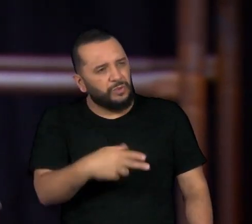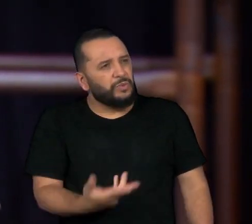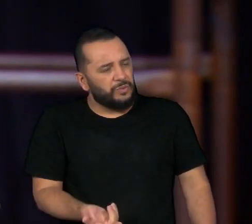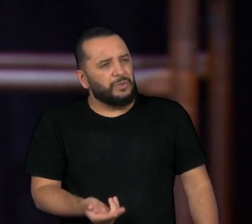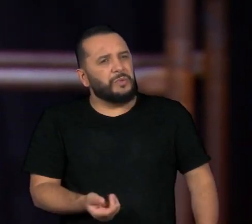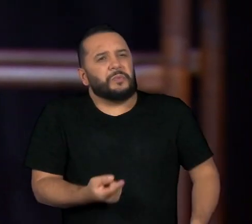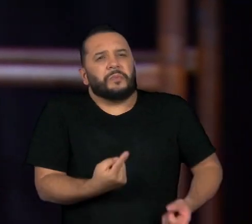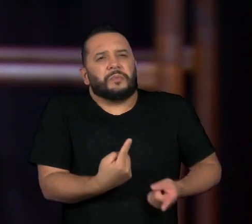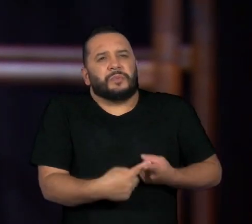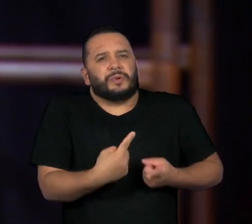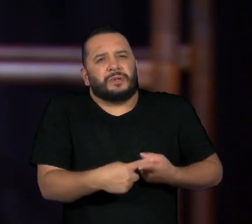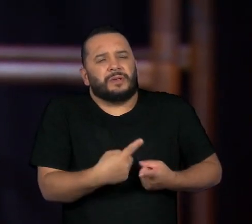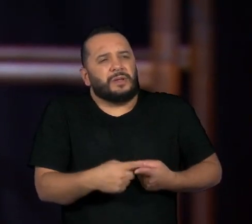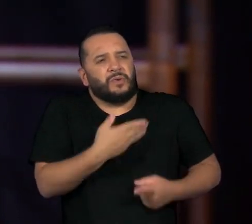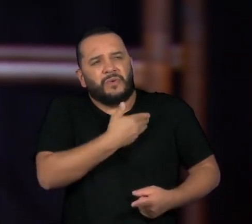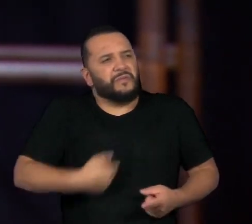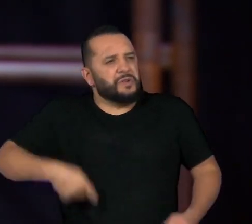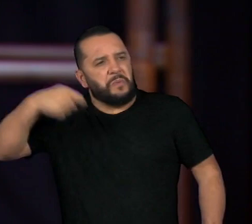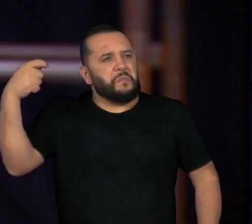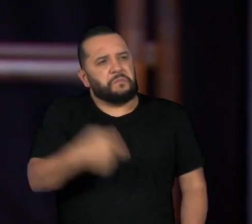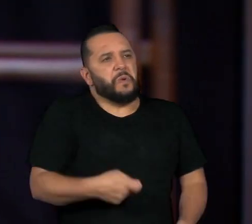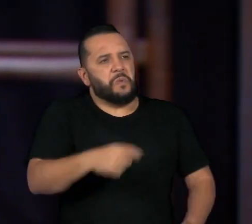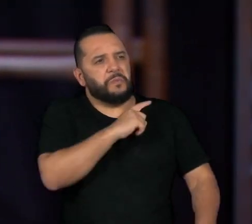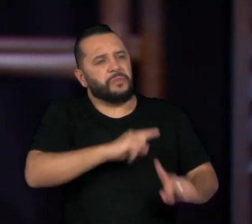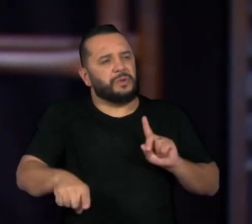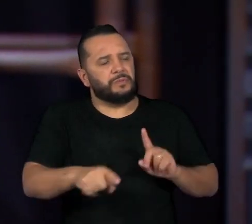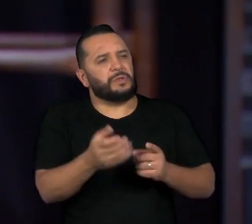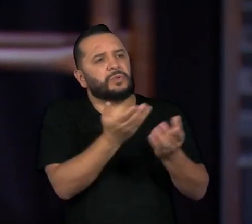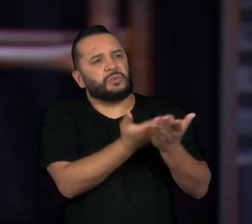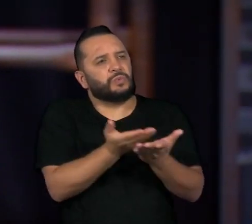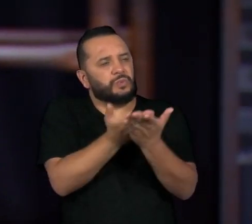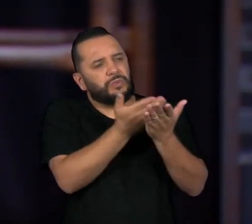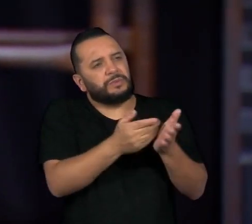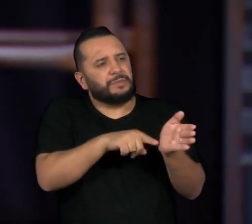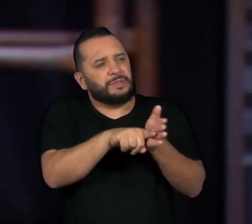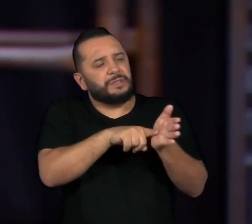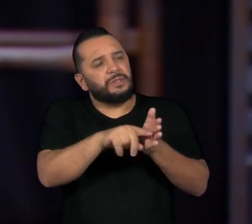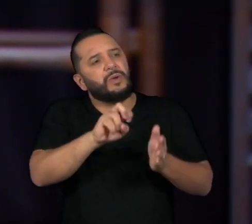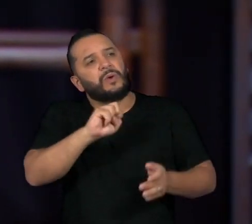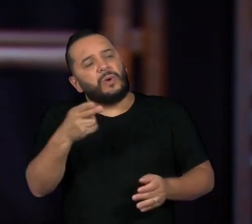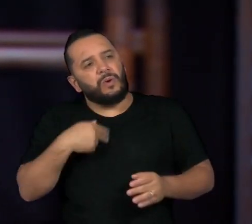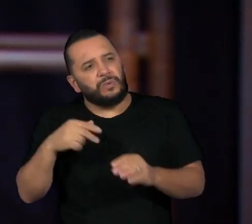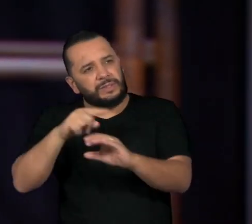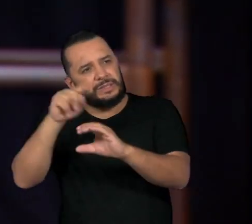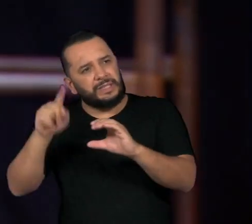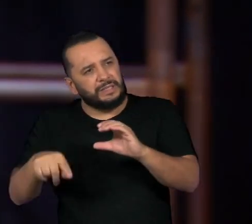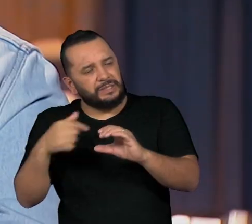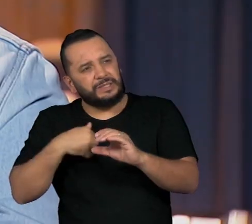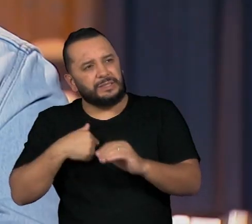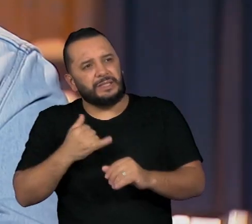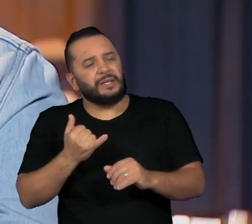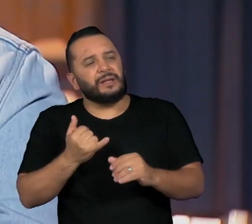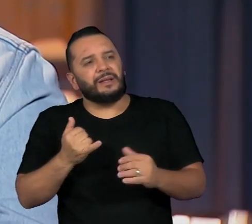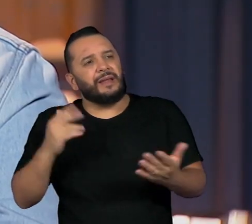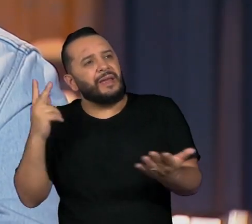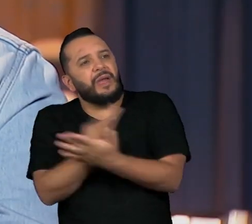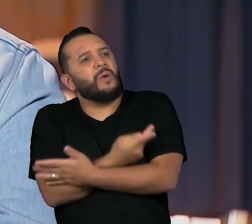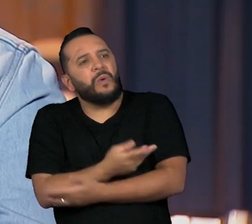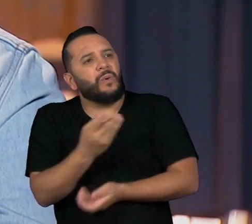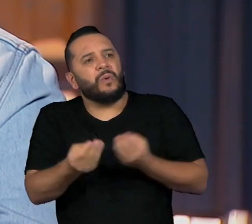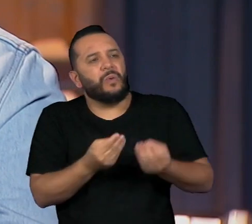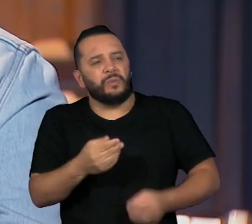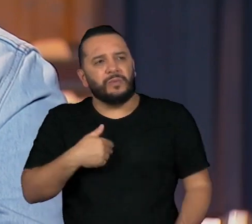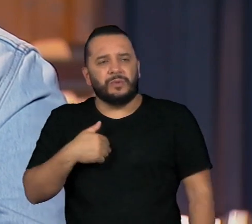por essa mão pesada do Estado ou pelas travessuras dos cientistas que estavam desenvolvendo os estudos? Nos anos